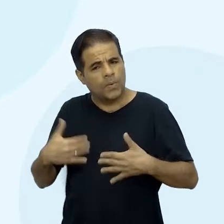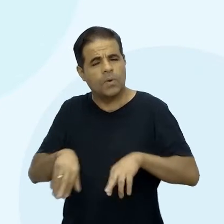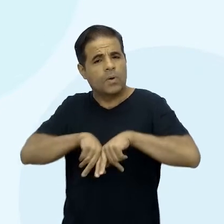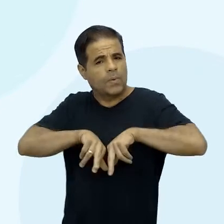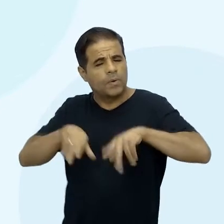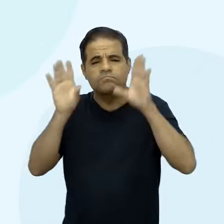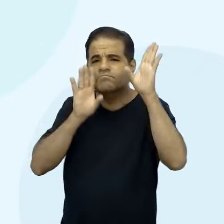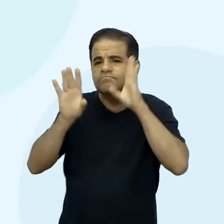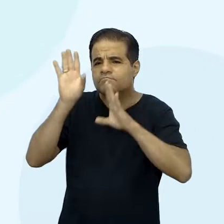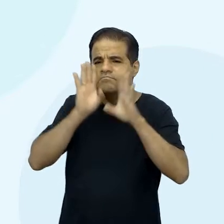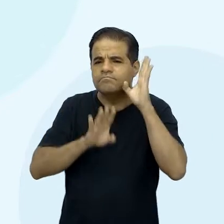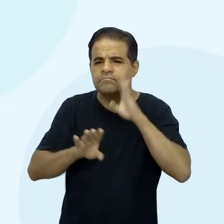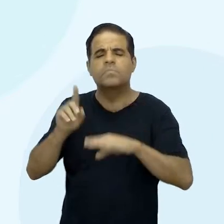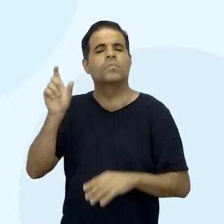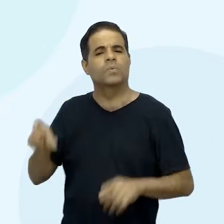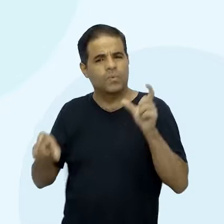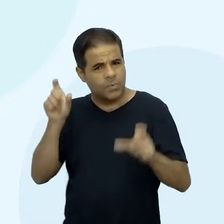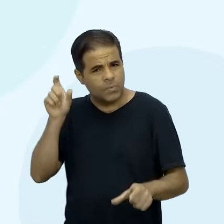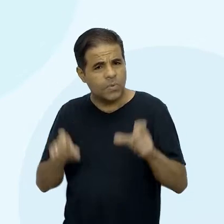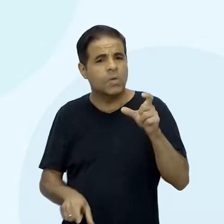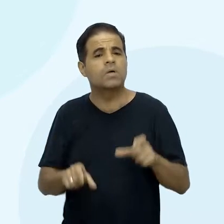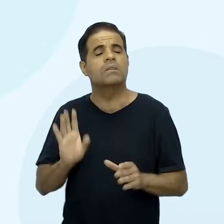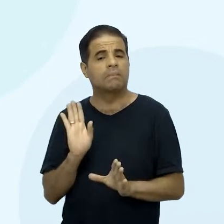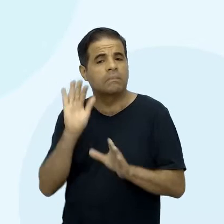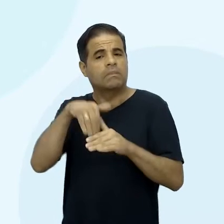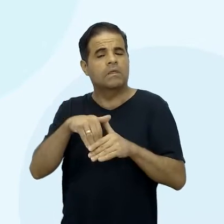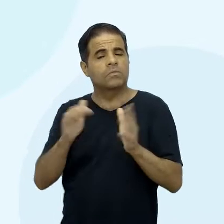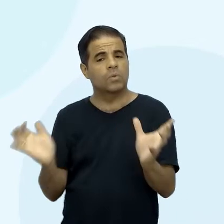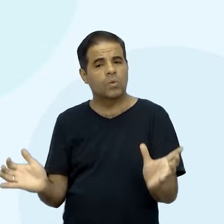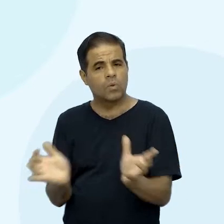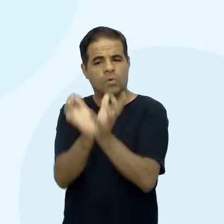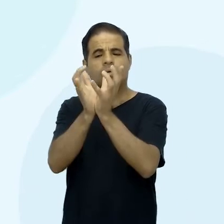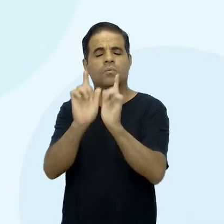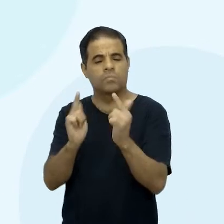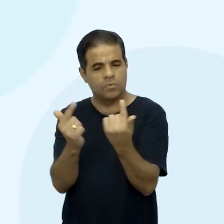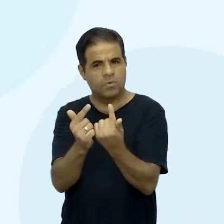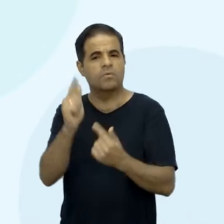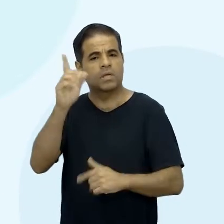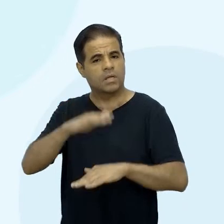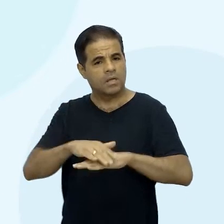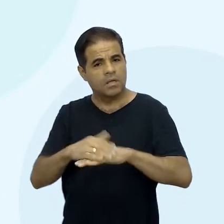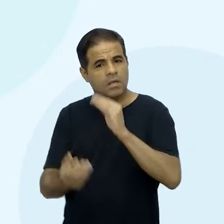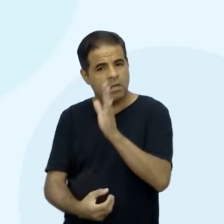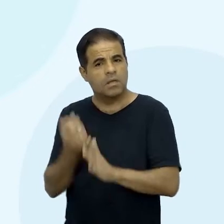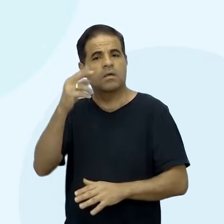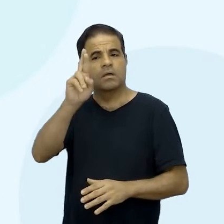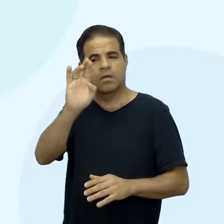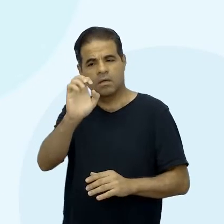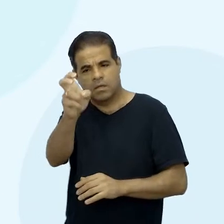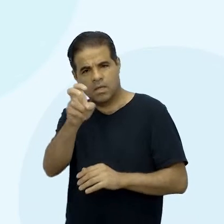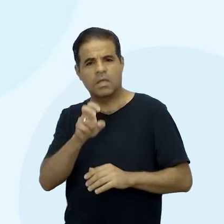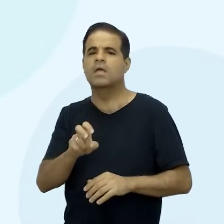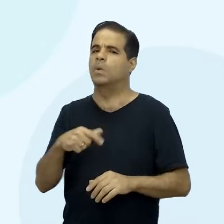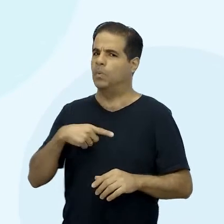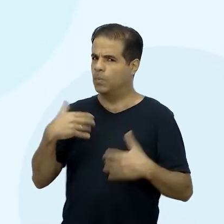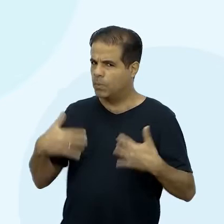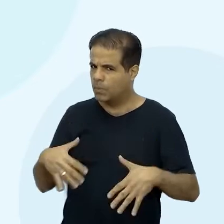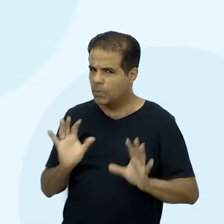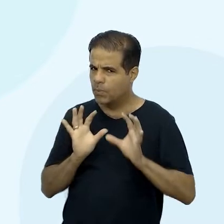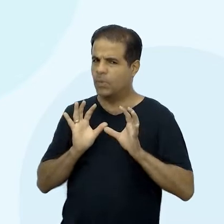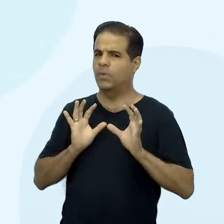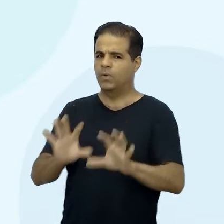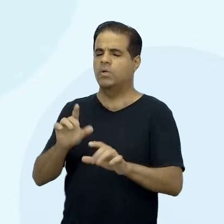e teve muito artista bacana dentro desse grupo. Então, ele é o criador do Grupo Rex e sempre causou muita